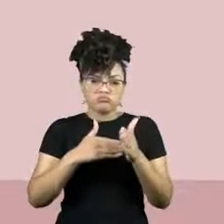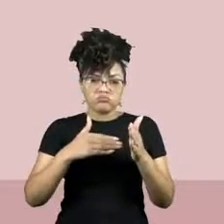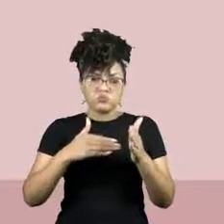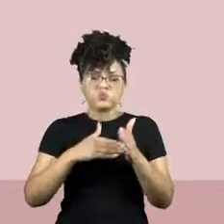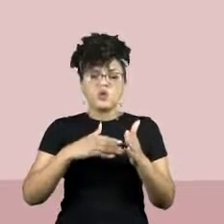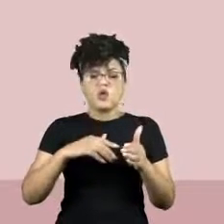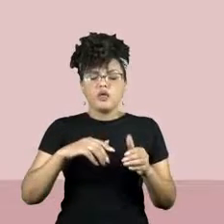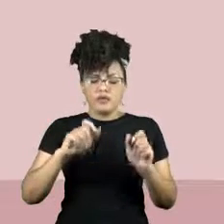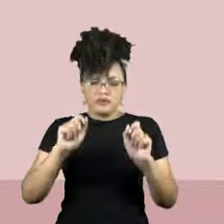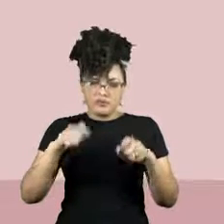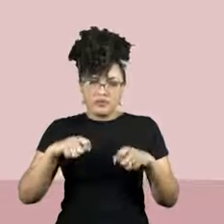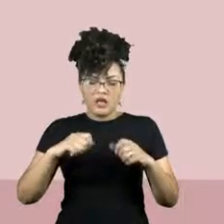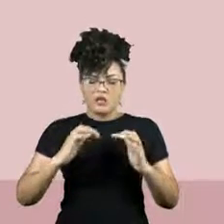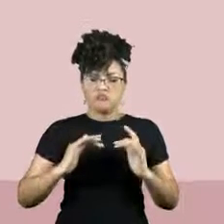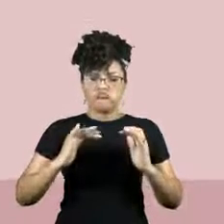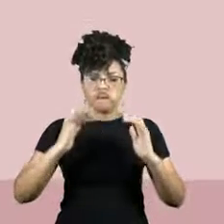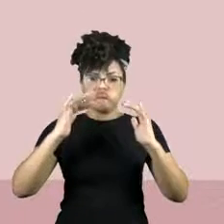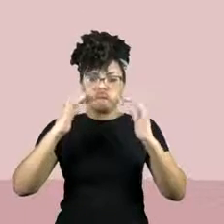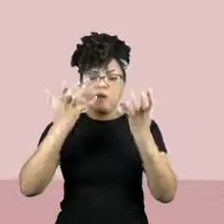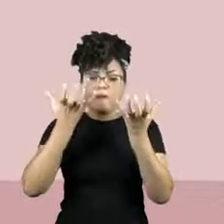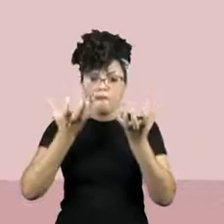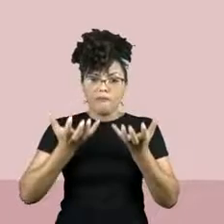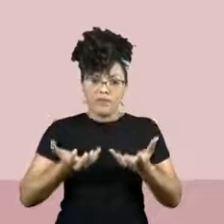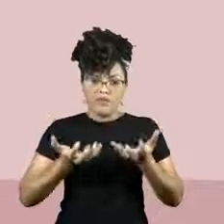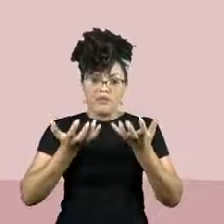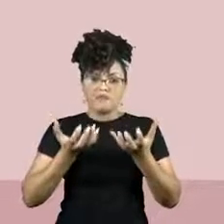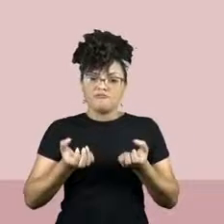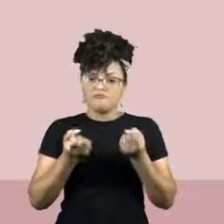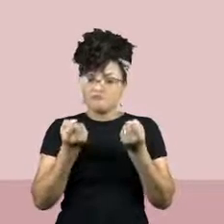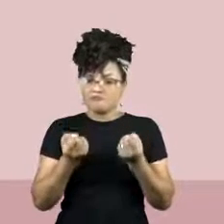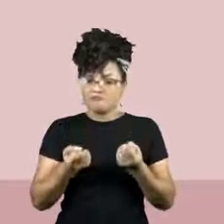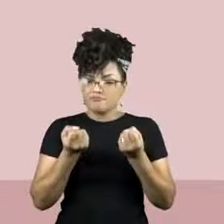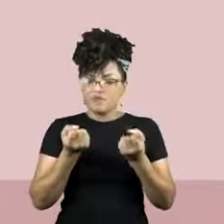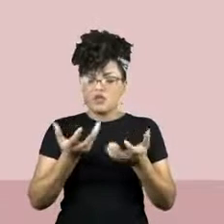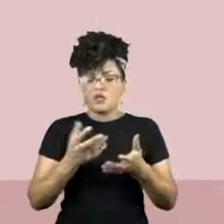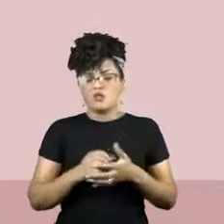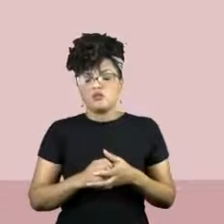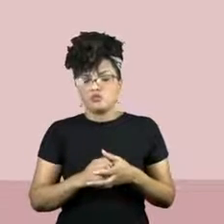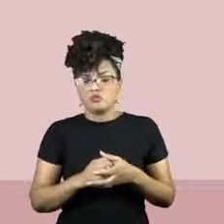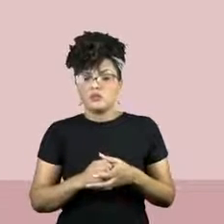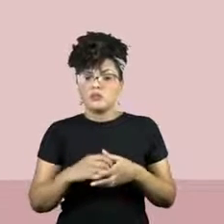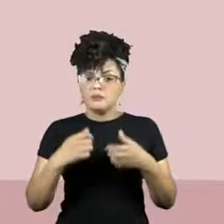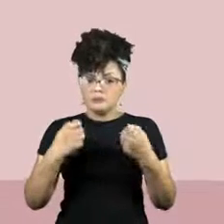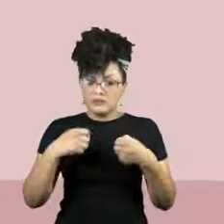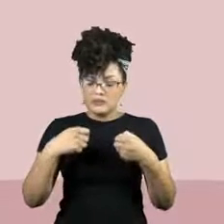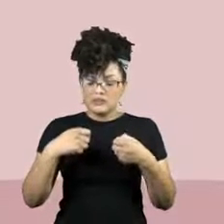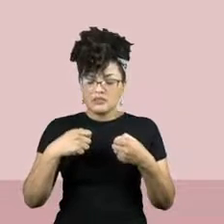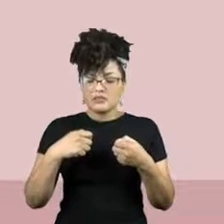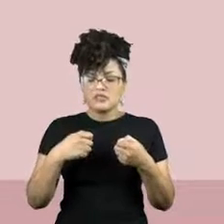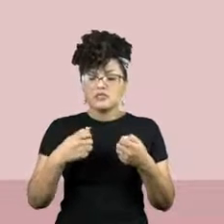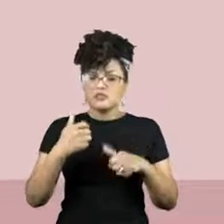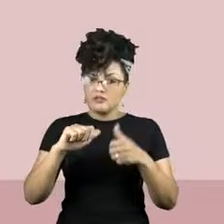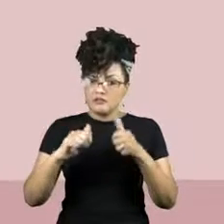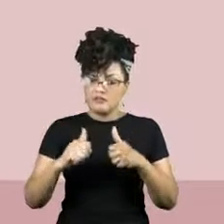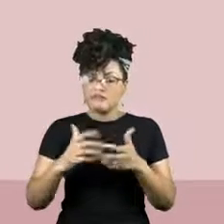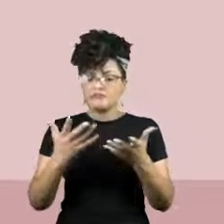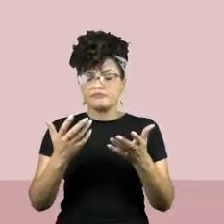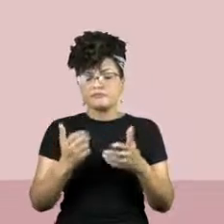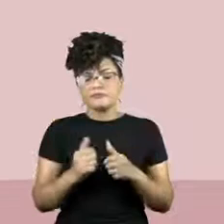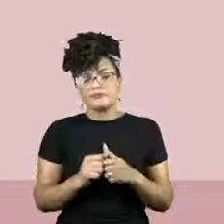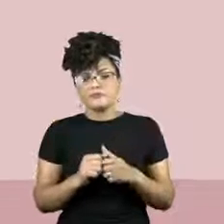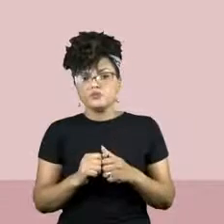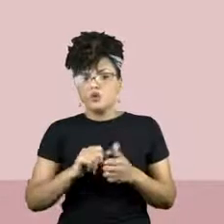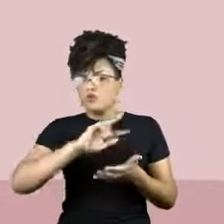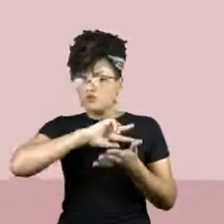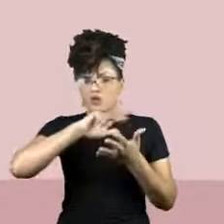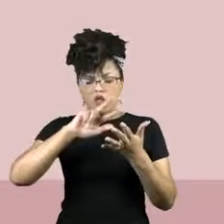d'água aqui vai ter um volume, um peso, e nesse peso você vai estar aplicando, por exemplo, a jusante do talude, né? Então, você tem